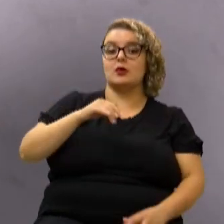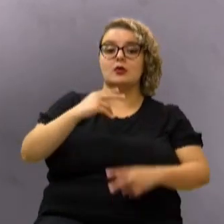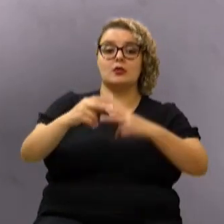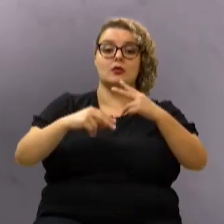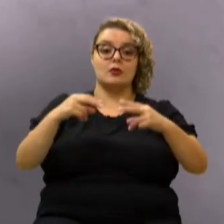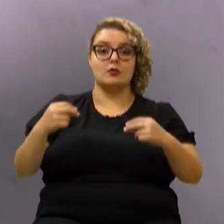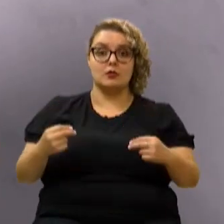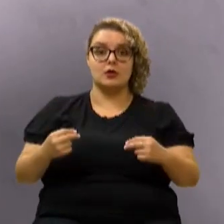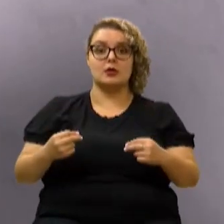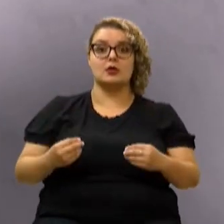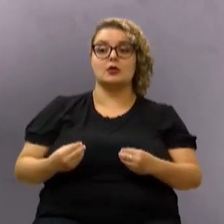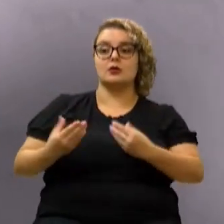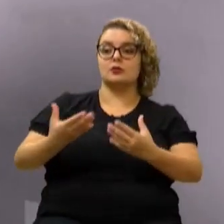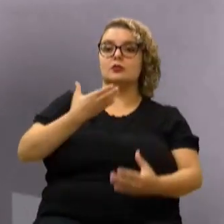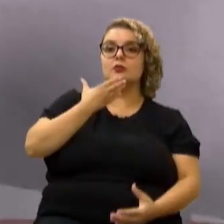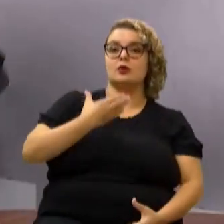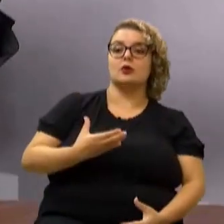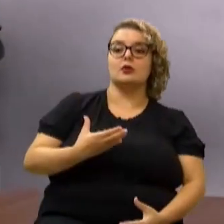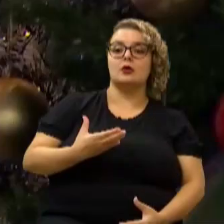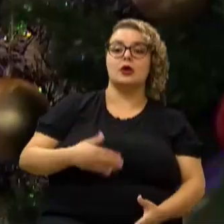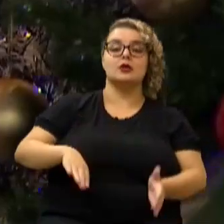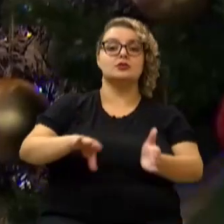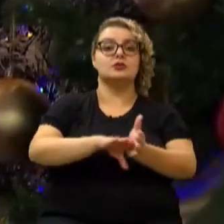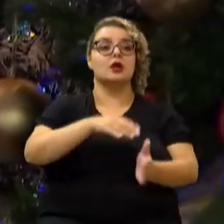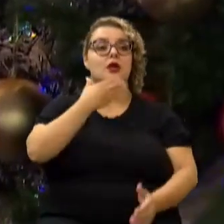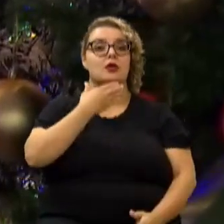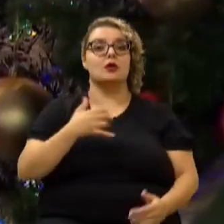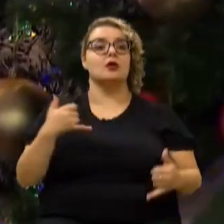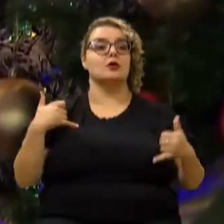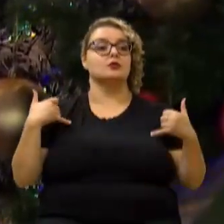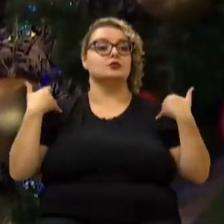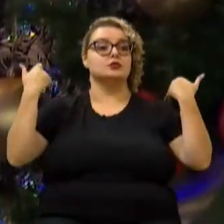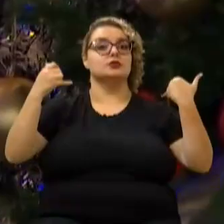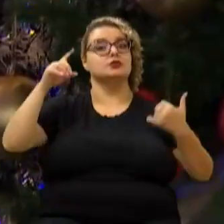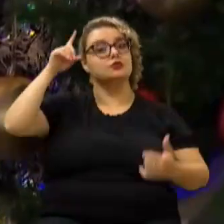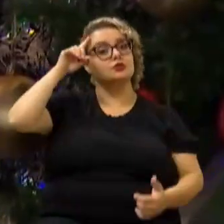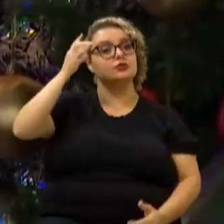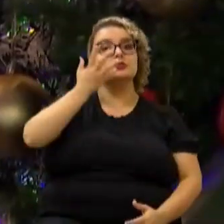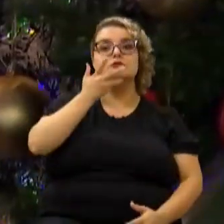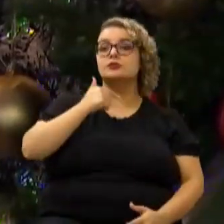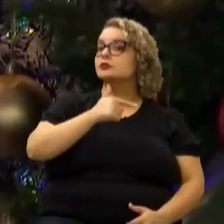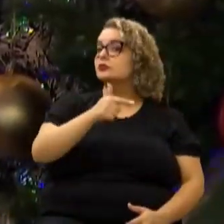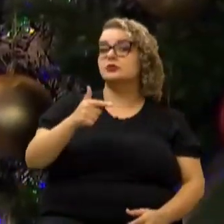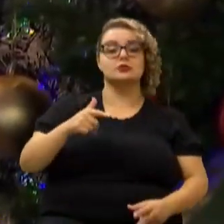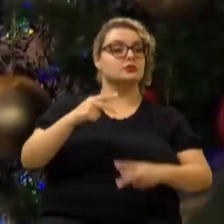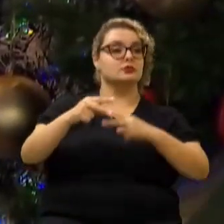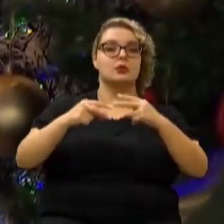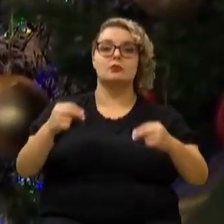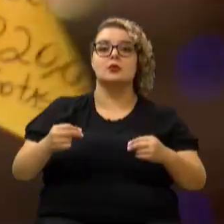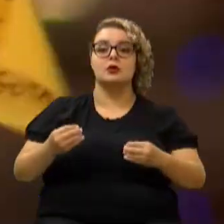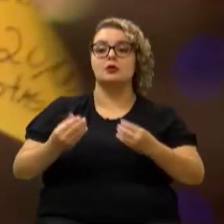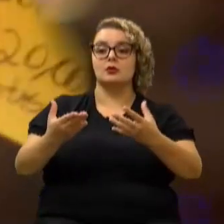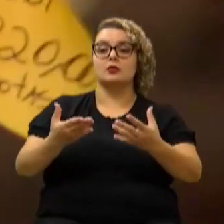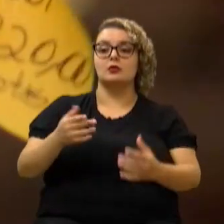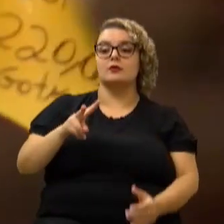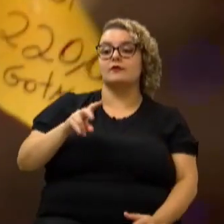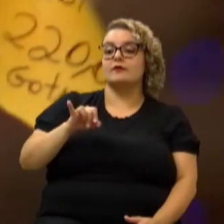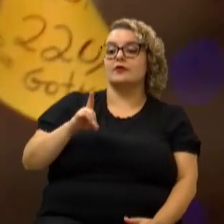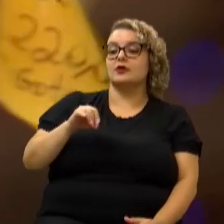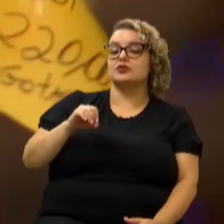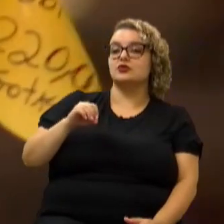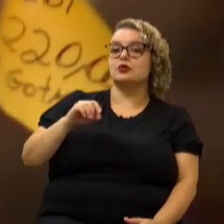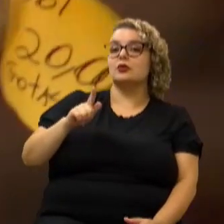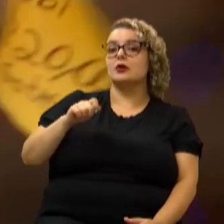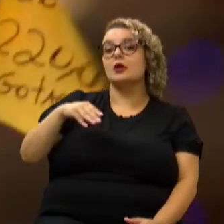que ela falava assim, presente bom eu dou no Natal. Chegava no Natal e falava, ó, aniversário, dia das crianças, não tem presente porque eu tô te dando